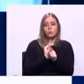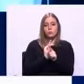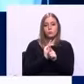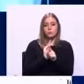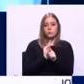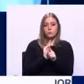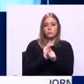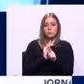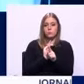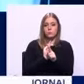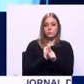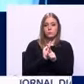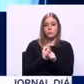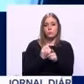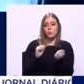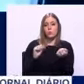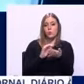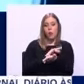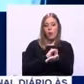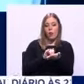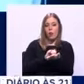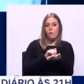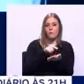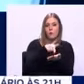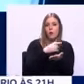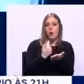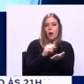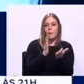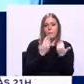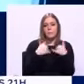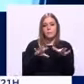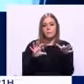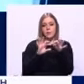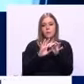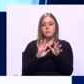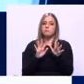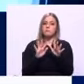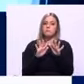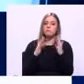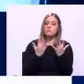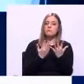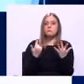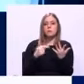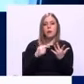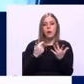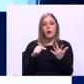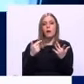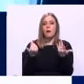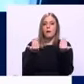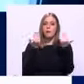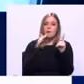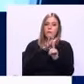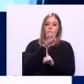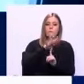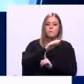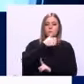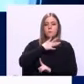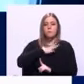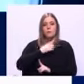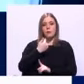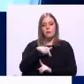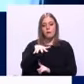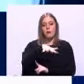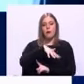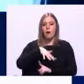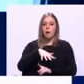é traçado pelo New York Times, que é precisamente a transversalidade da influência do Benfica nas diversas camadas da